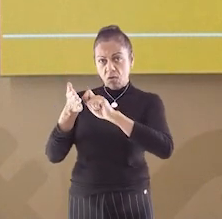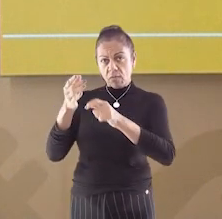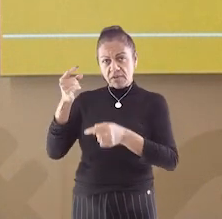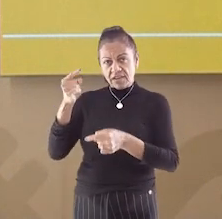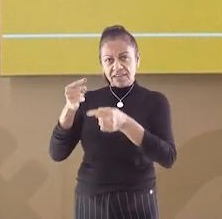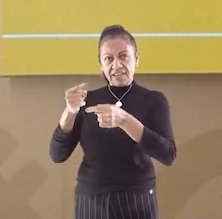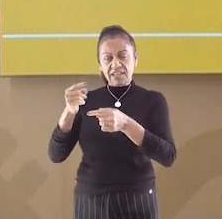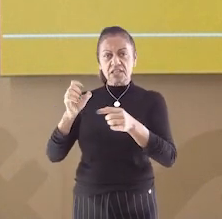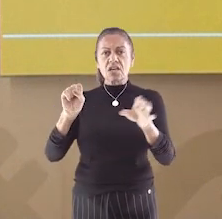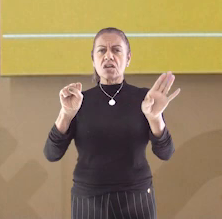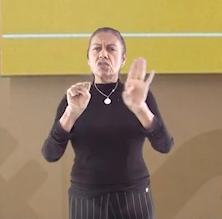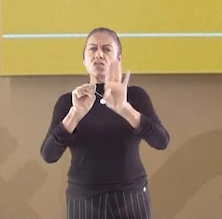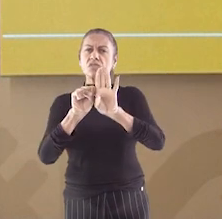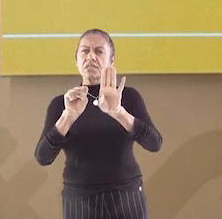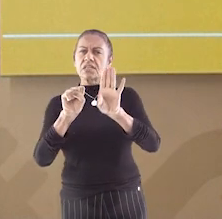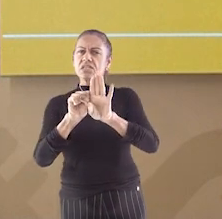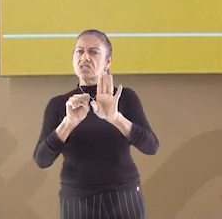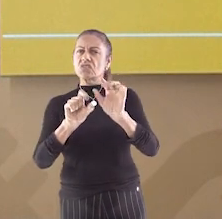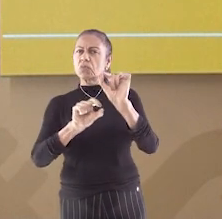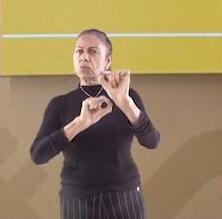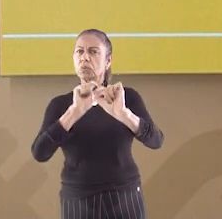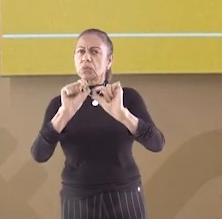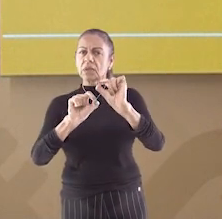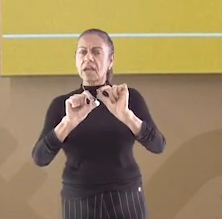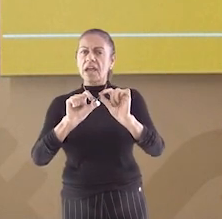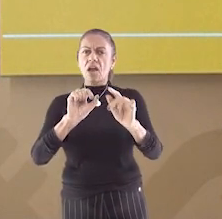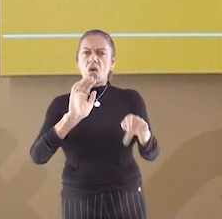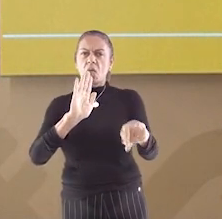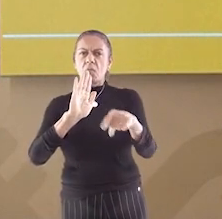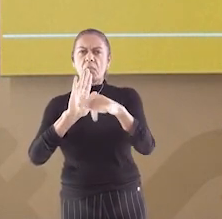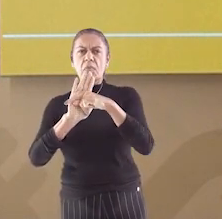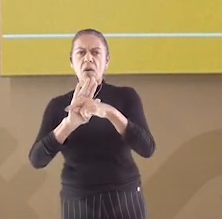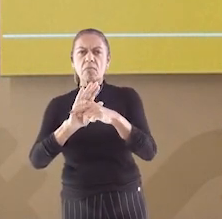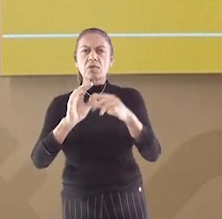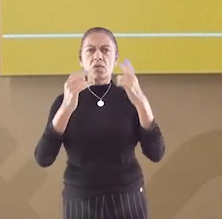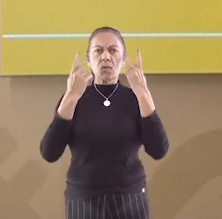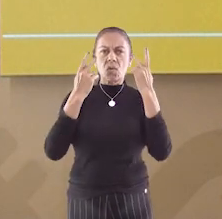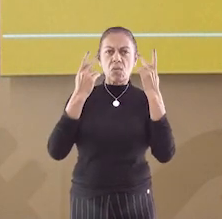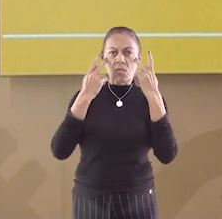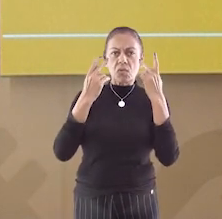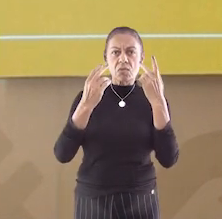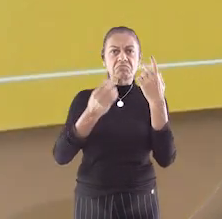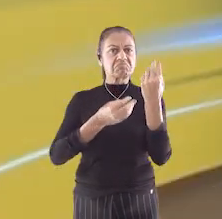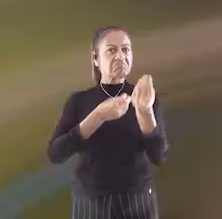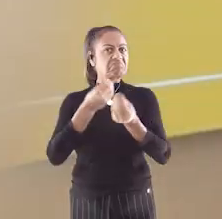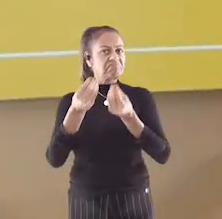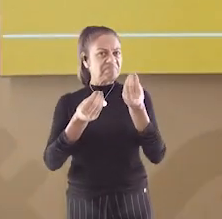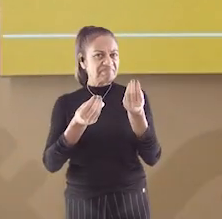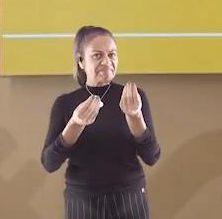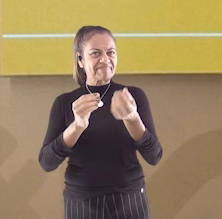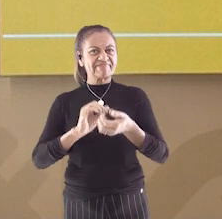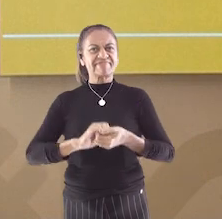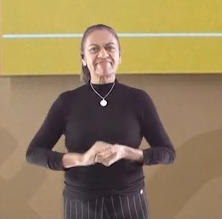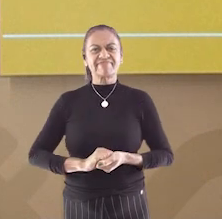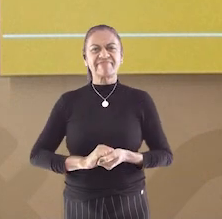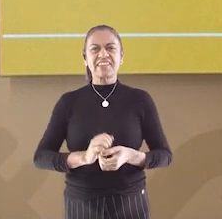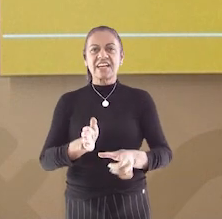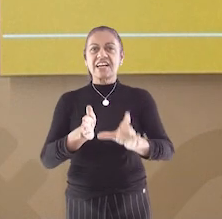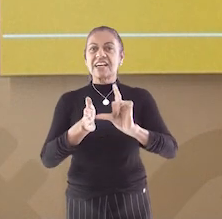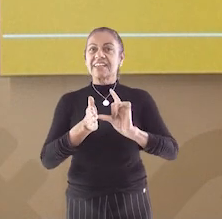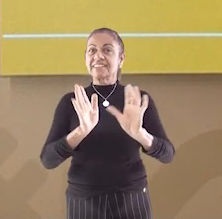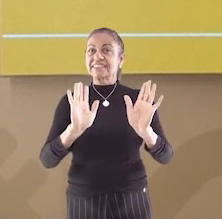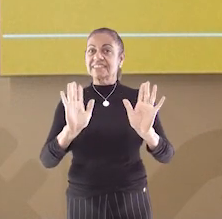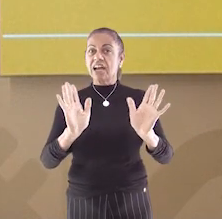que são os substantivos e o que são os substantivos próprios e substantivos comuns. E antes da gente